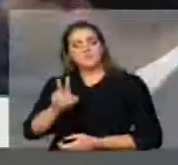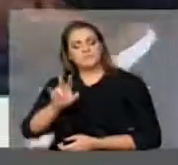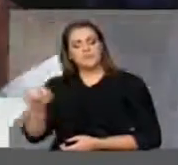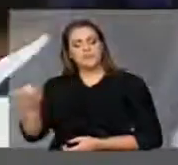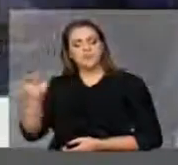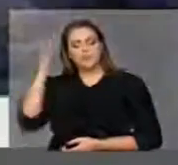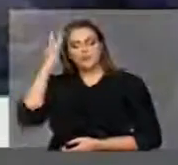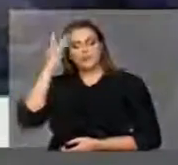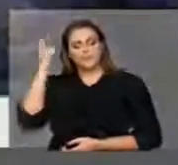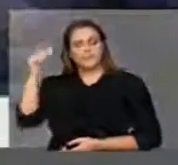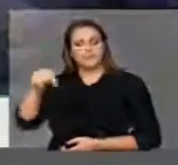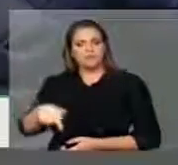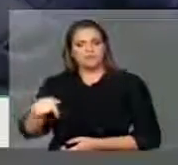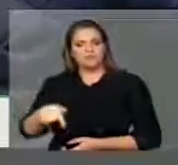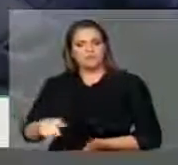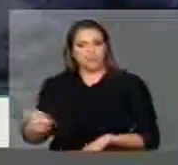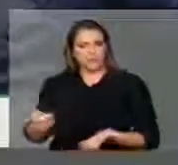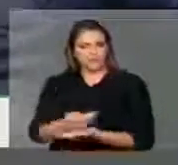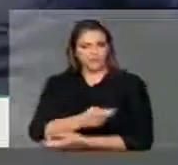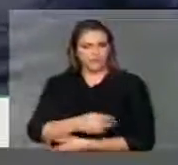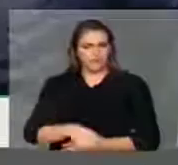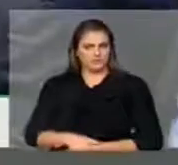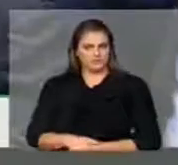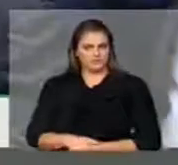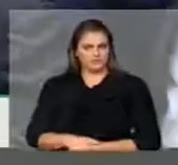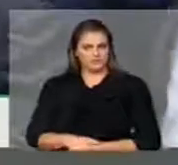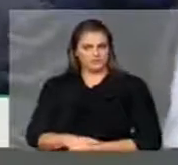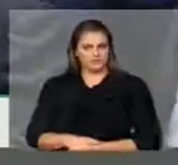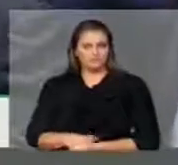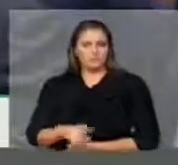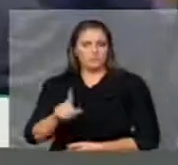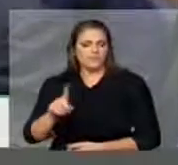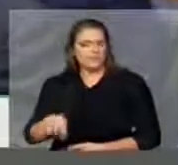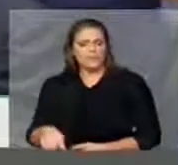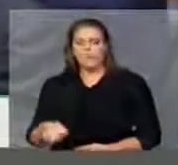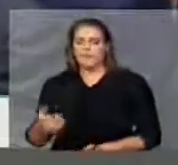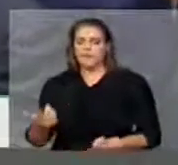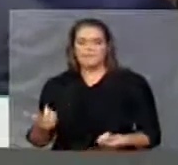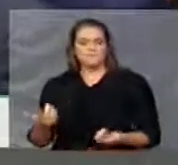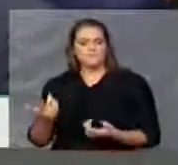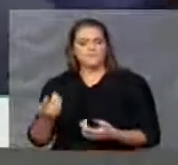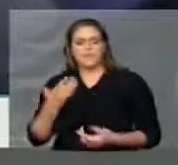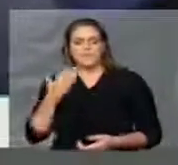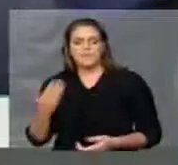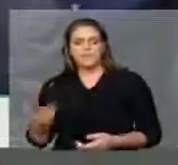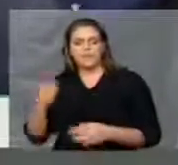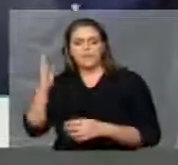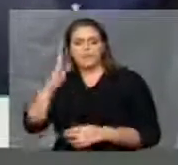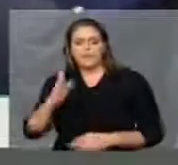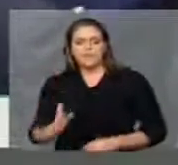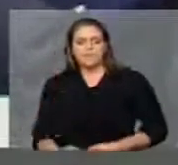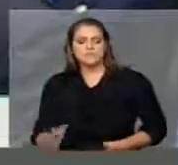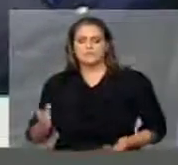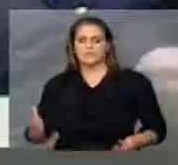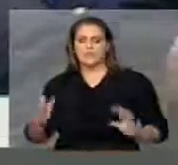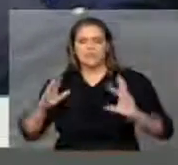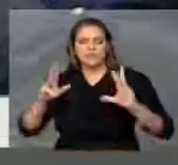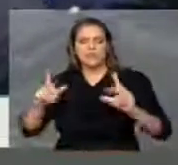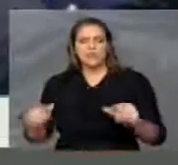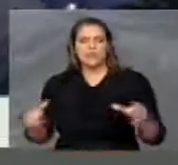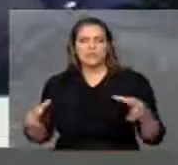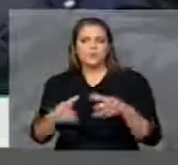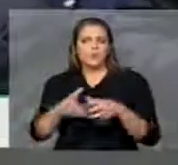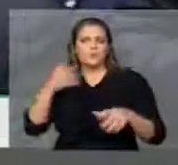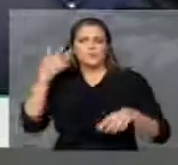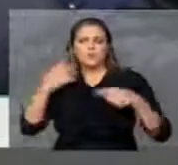amanhã, uma manifestação em favor do Brasil, uma manifestação absolutamente suprapartidária, em